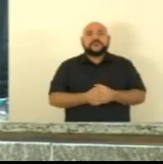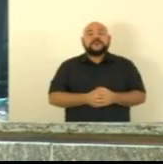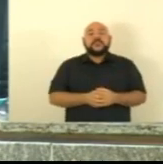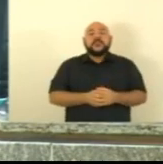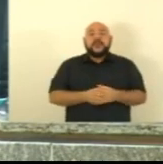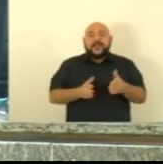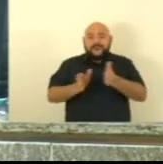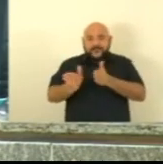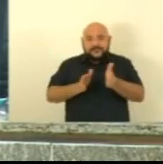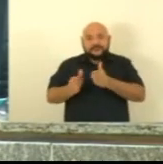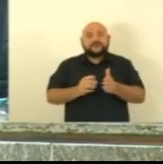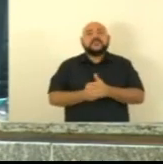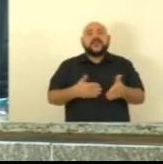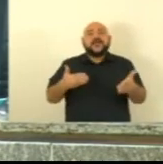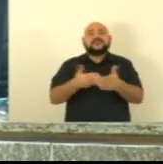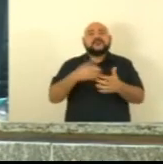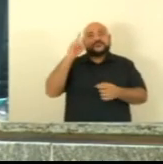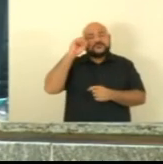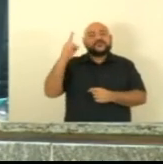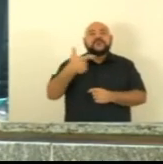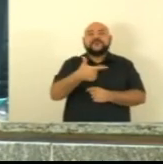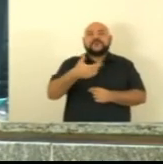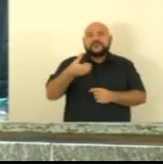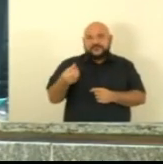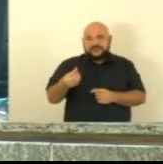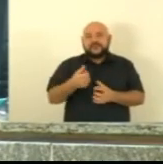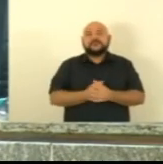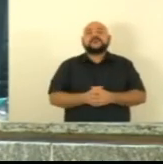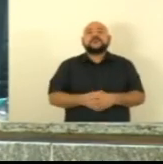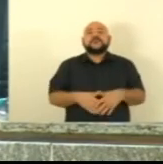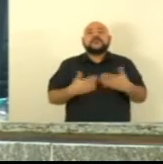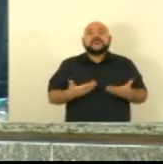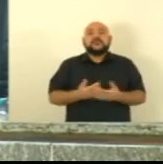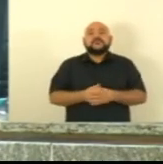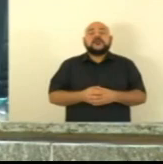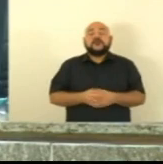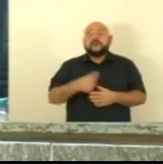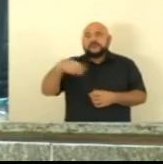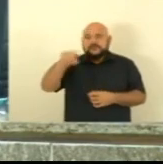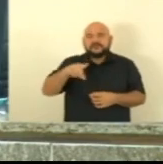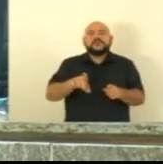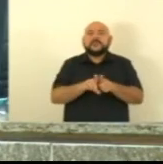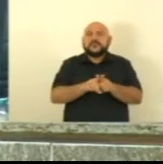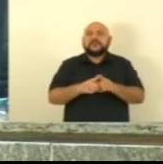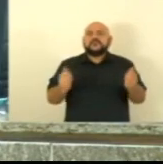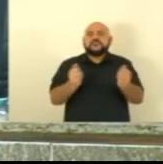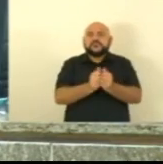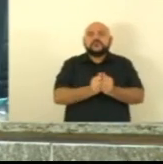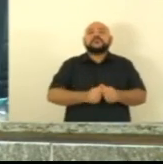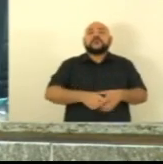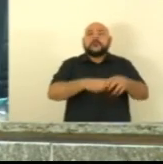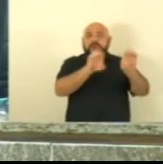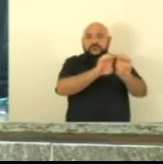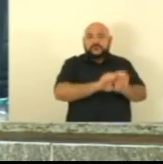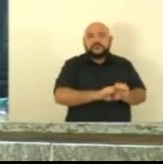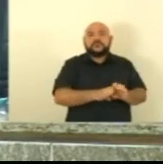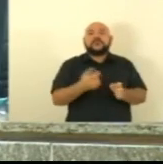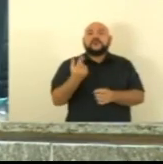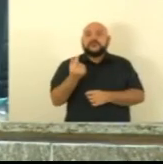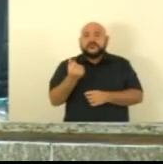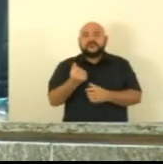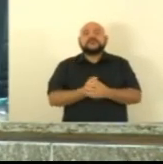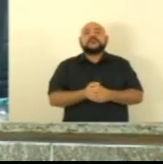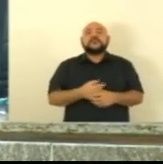até dia 26/4/2023. Convoco as comissões em conjunto de Justiça, de Infraestrutura e de Finanças, relator, deputado Mazinho dos